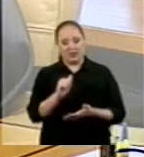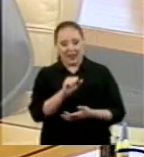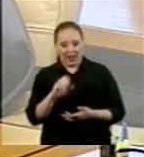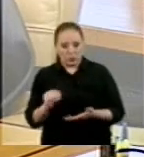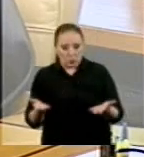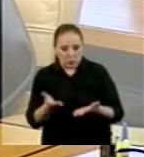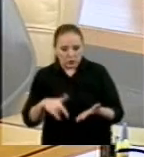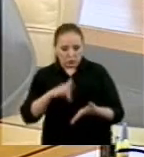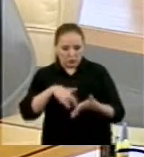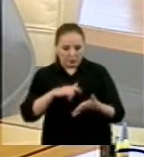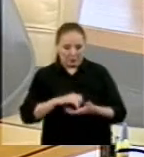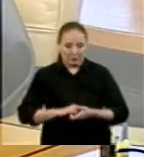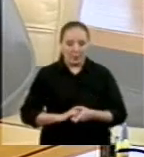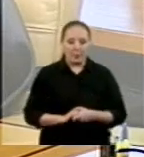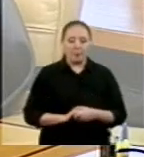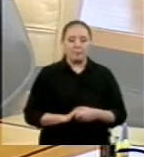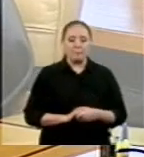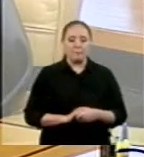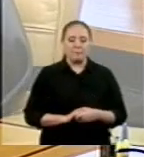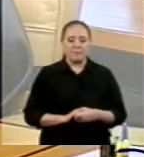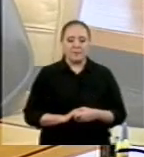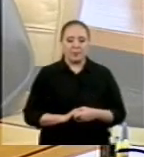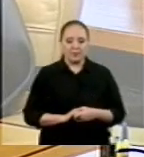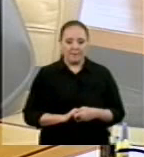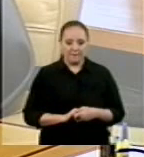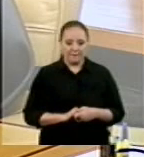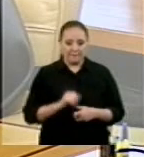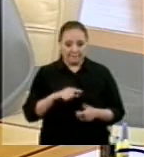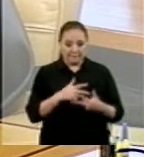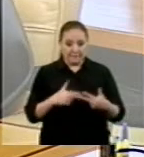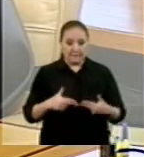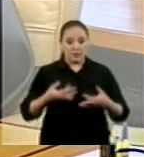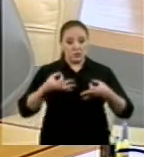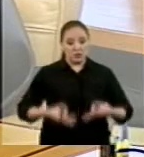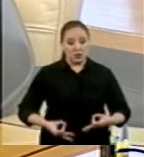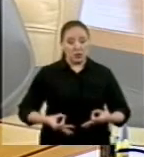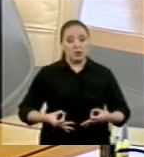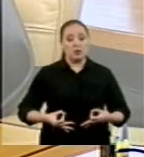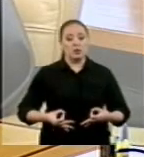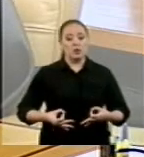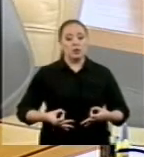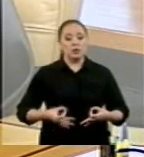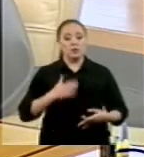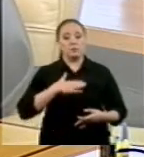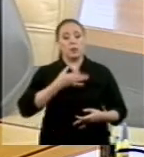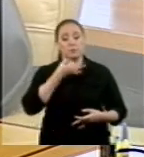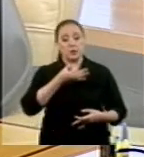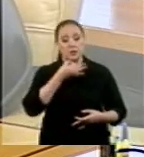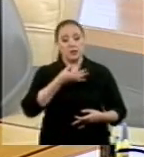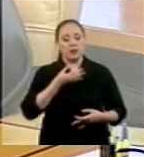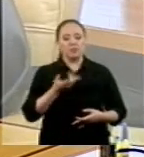exame. Este elemento da dignidade está, em meu modo de ver,